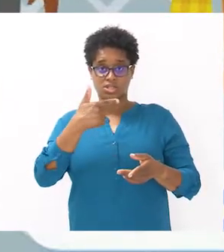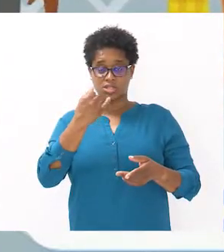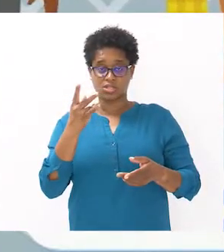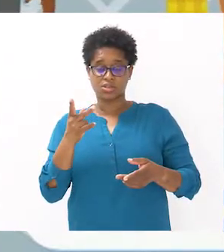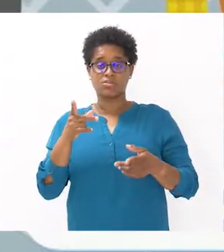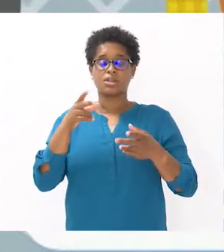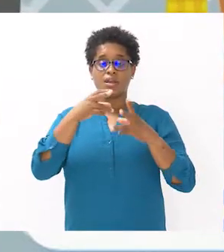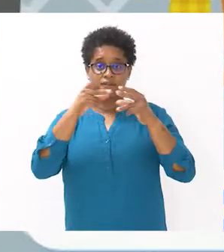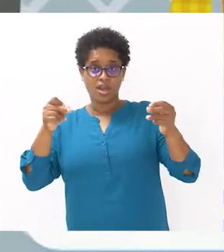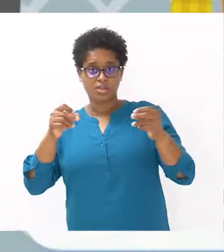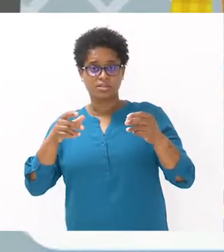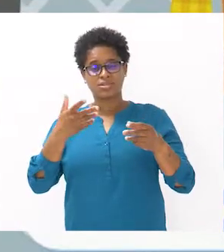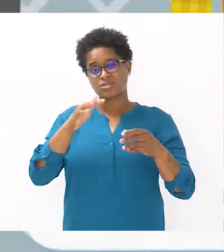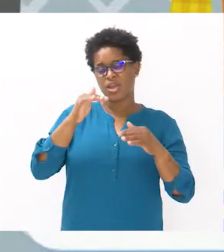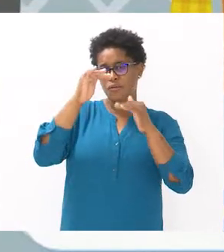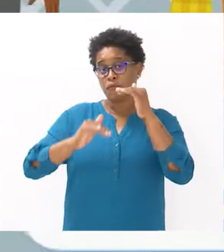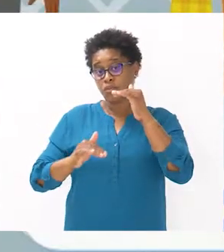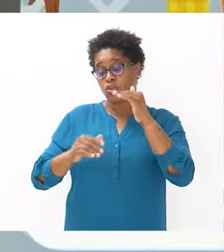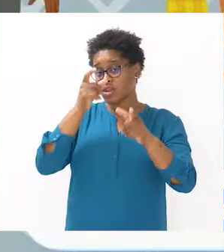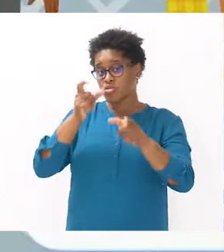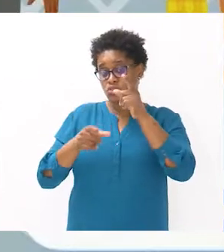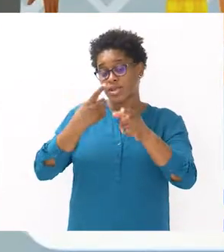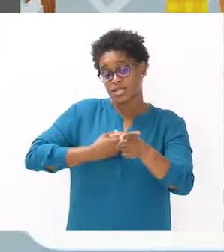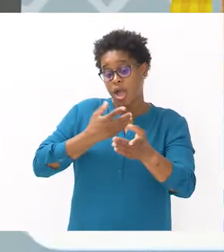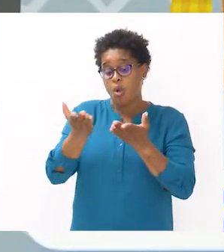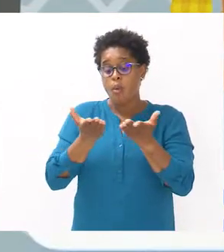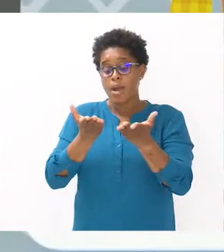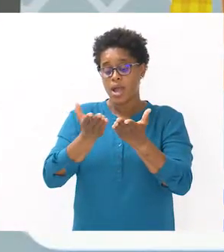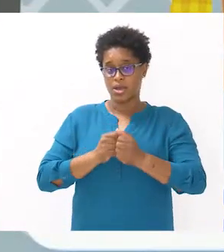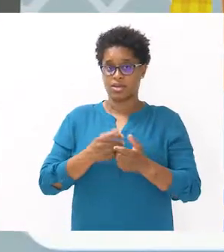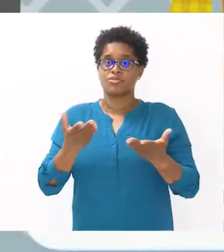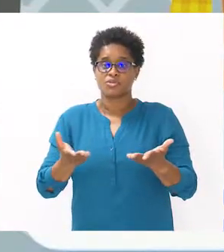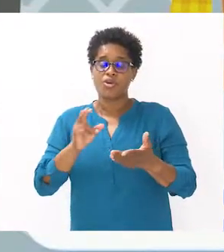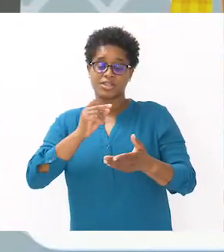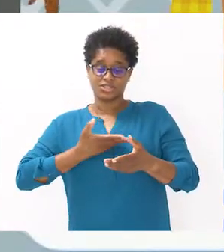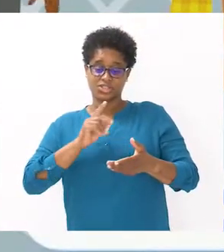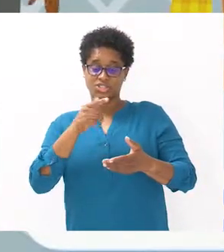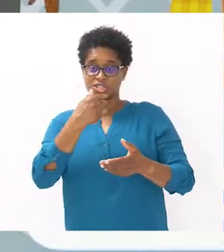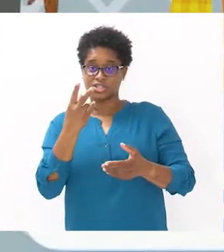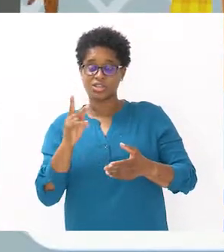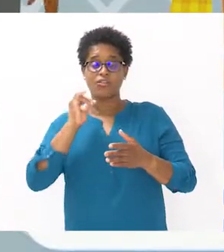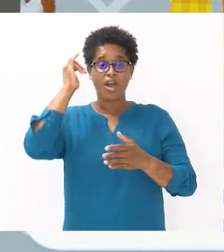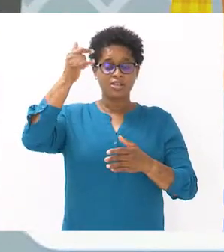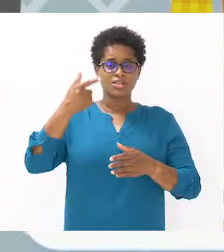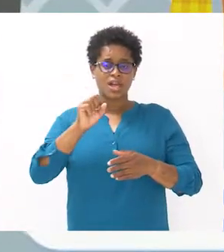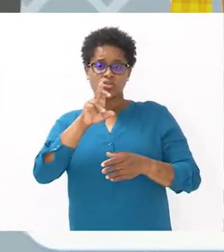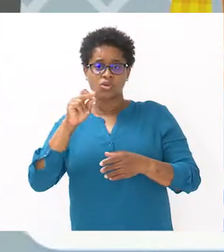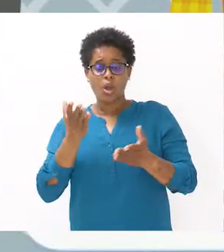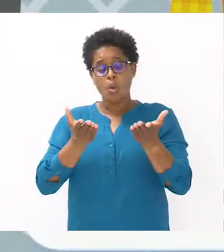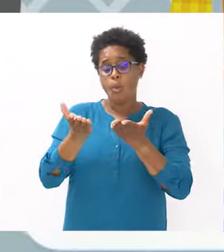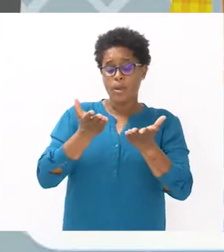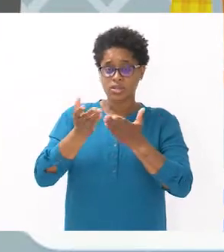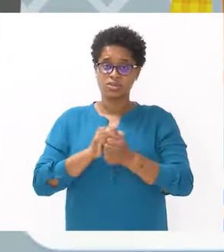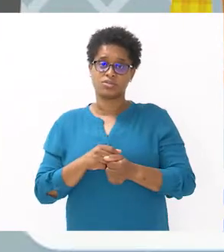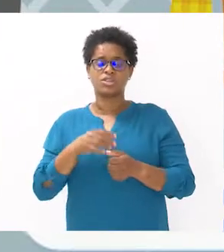altura inferior à da pessoa com quem está a ser comparado. Por isso, o adjetivo alto está no grau comparativo